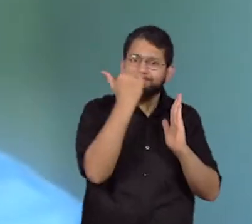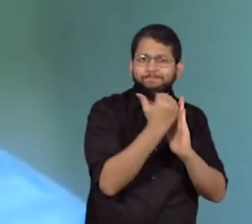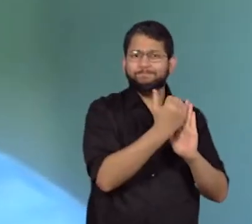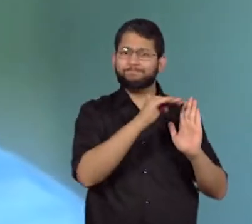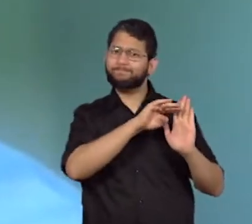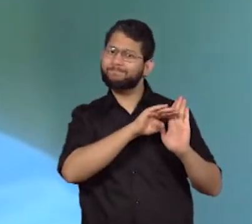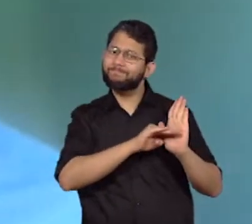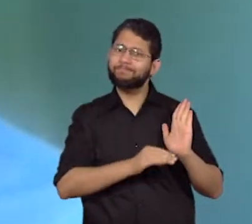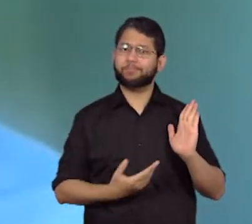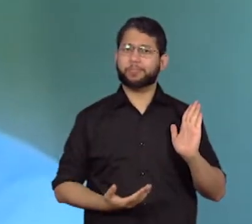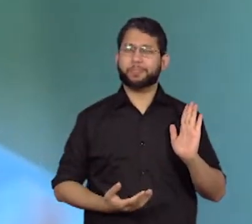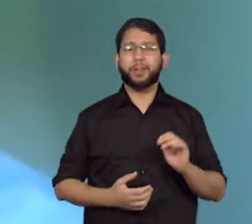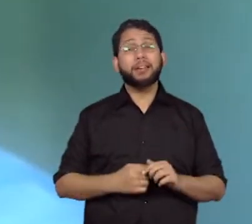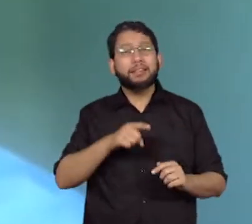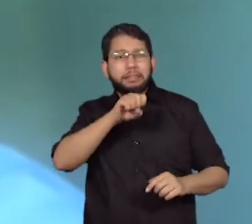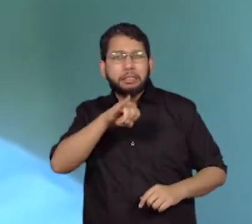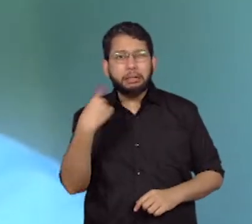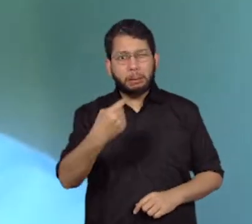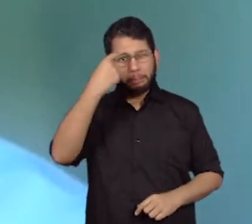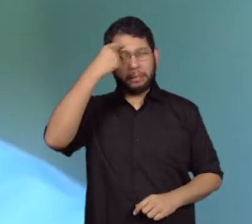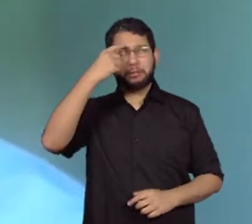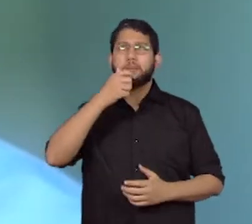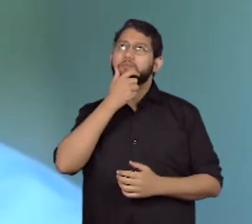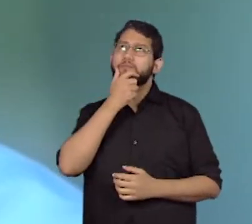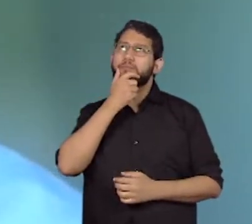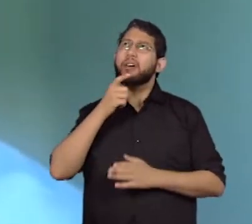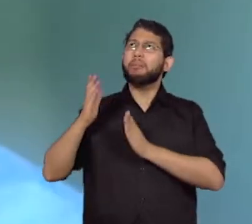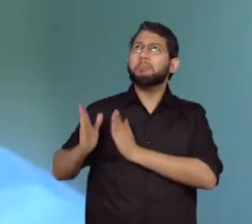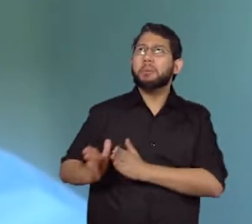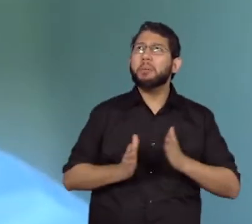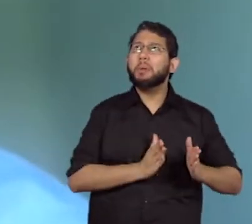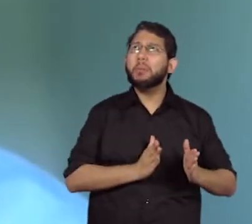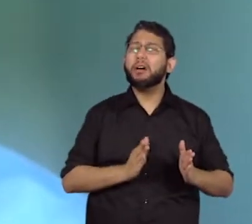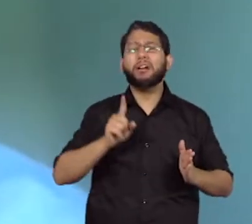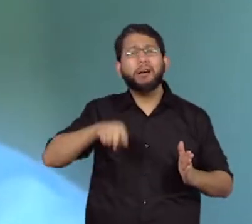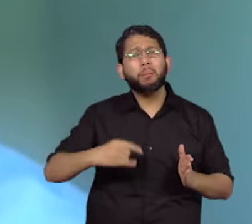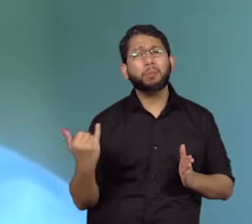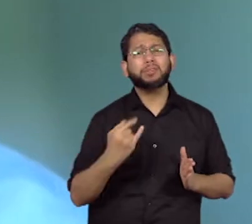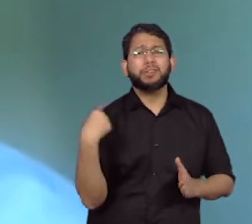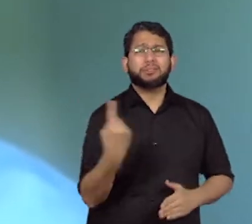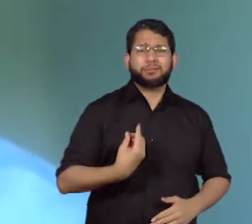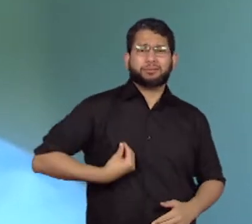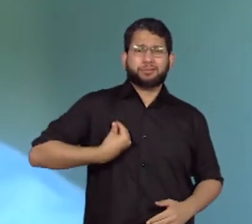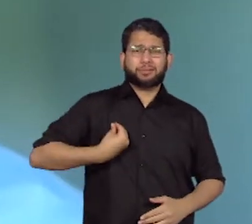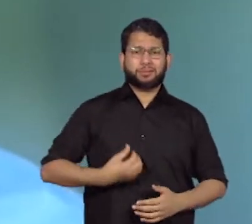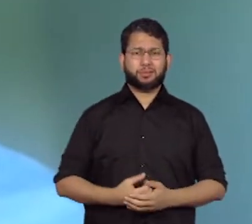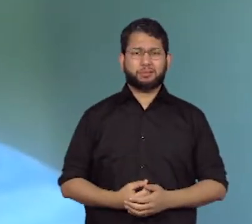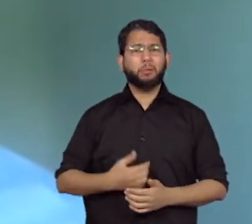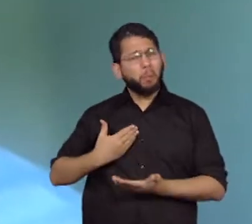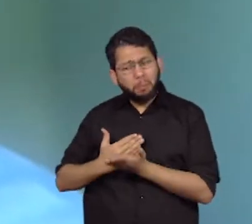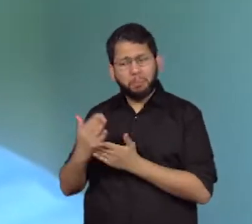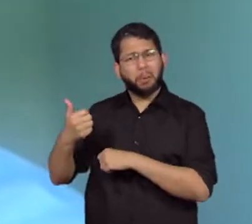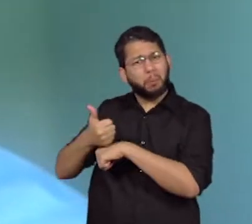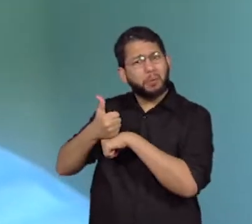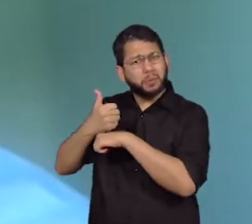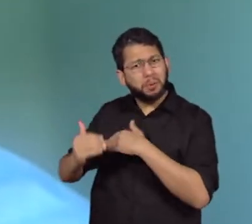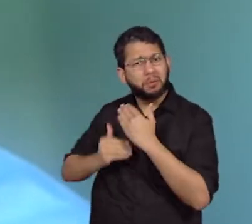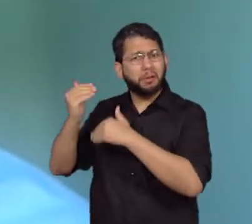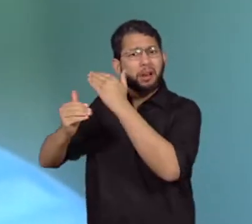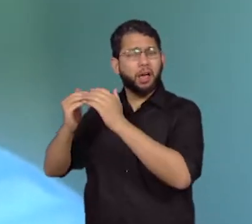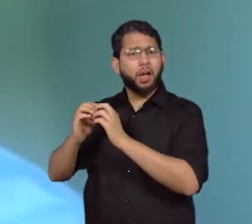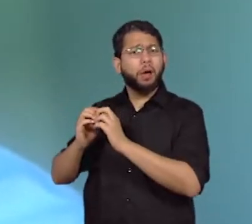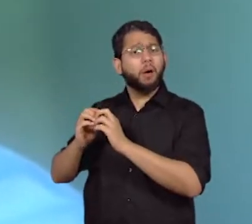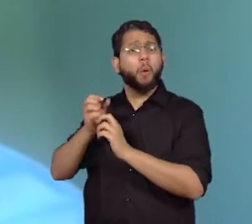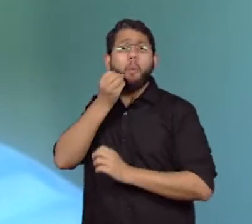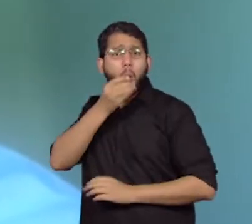E a disciplina é uma coisa muito importante na carreira, né? A gente valoriza muito a criatividade nos dias